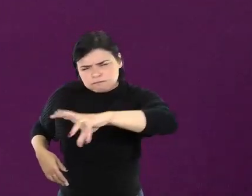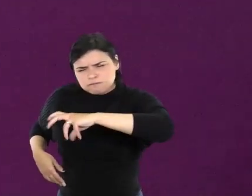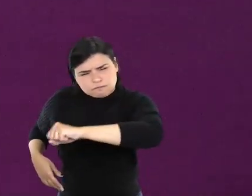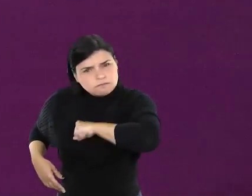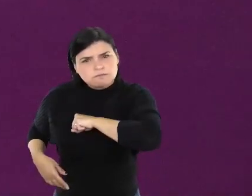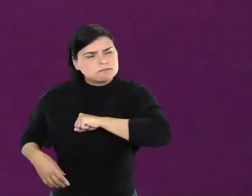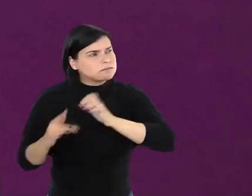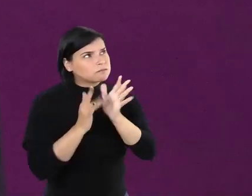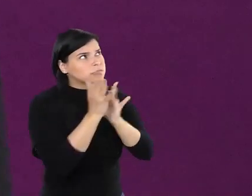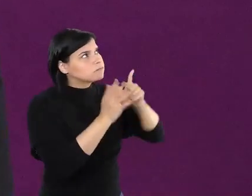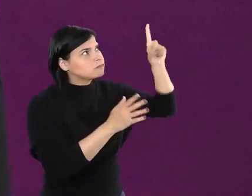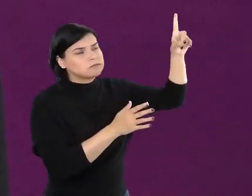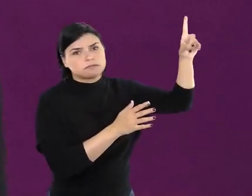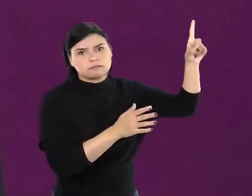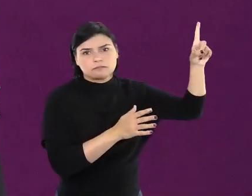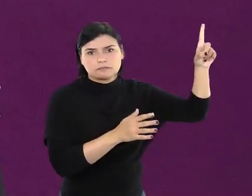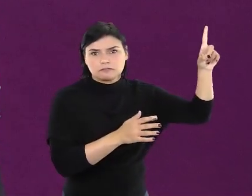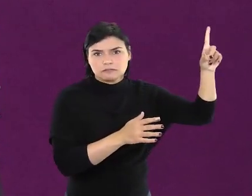ninguém entende